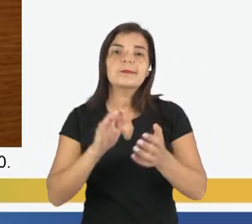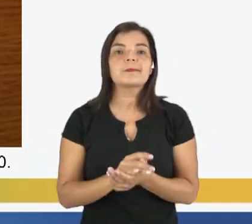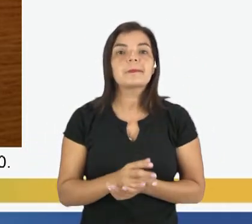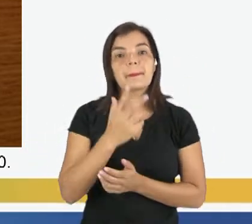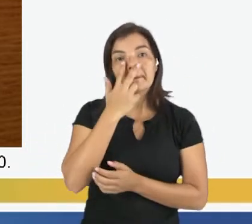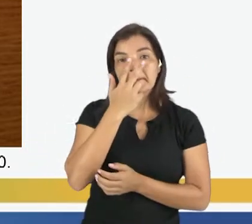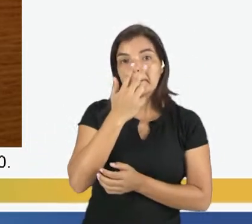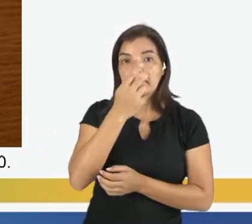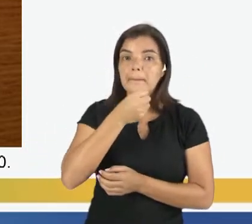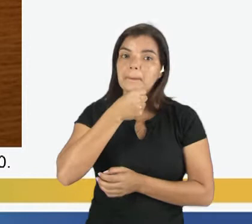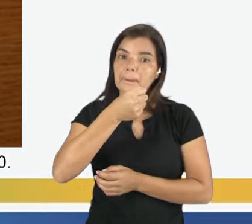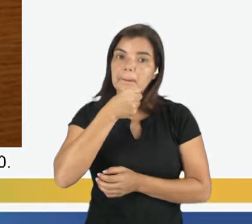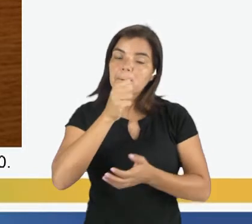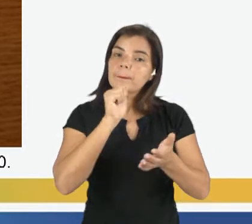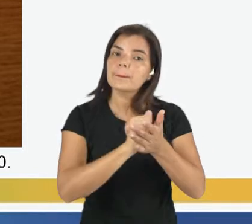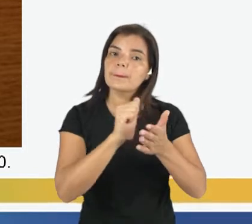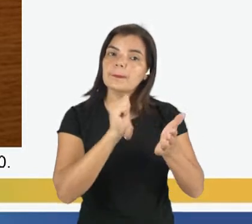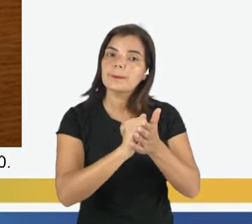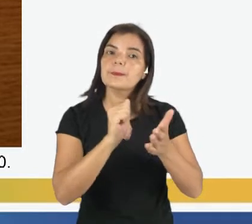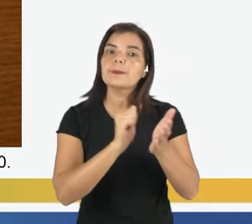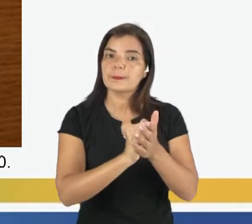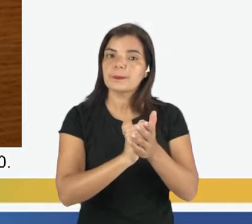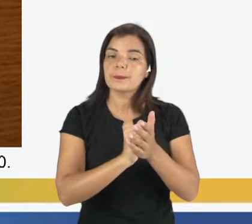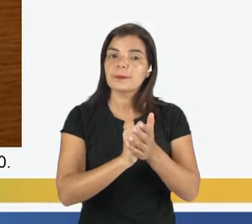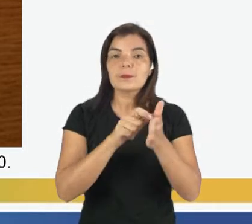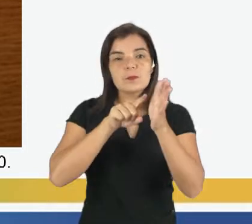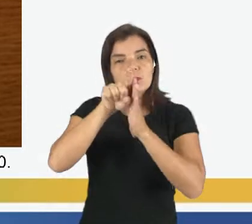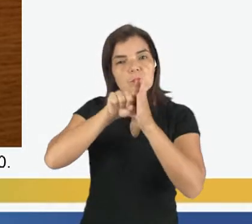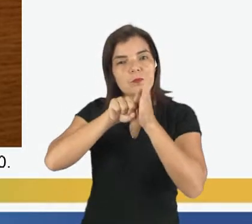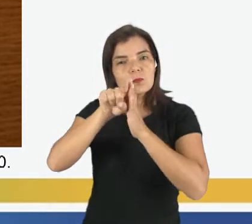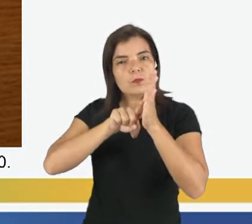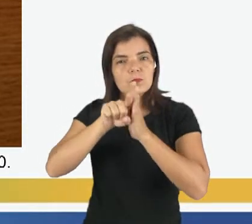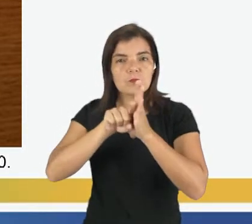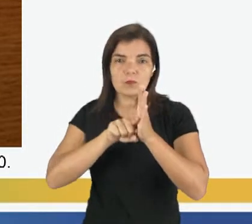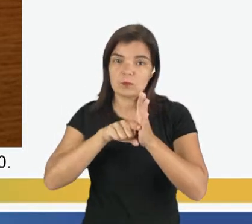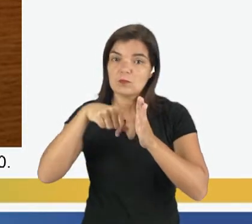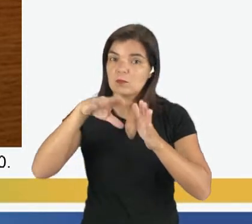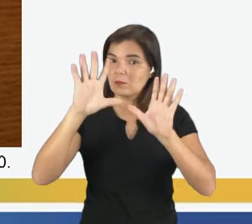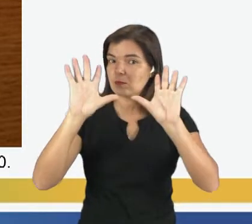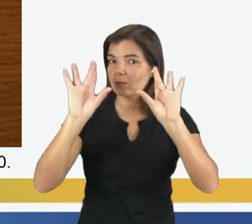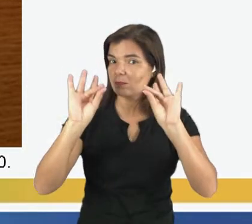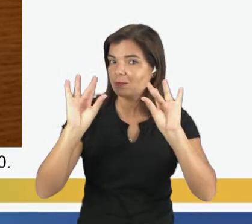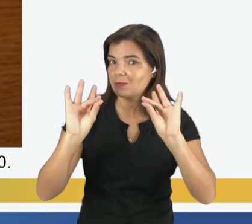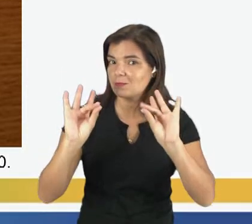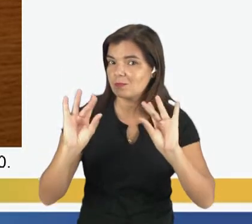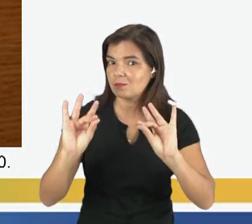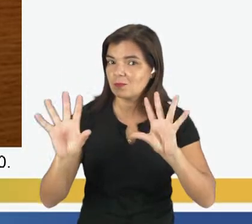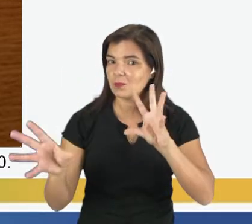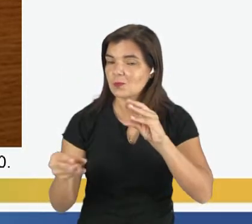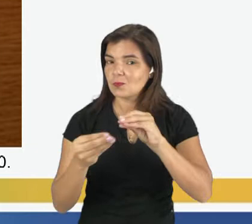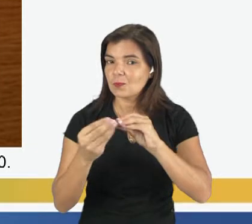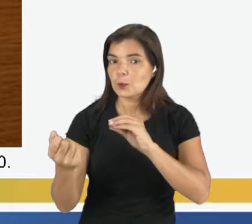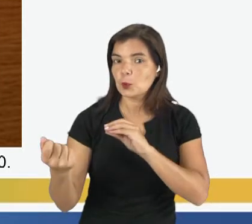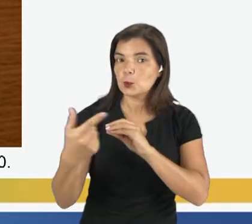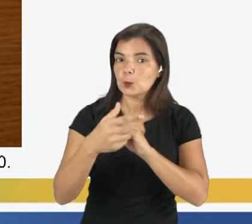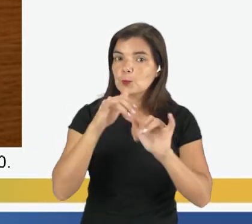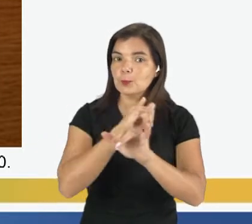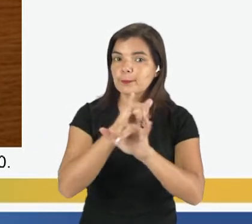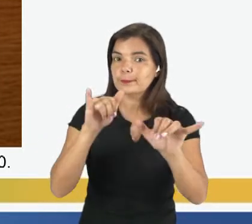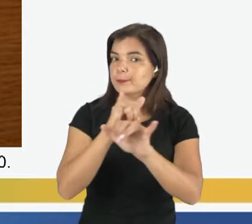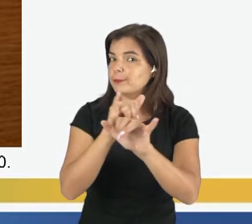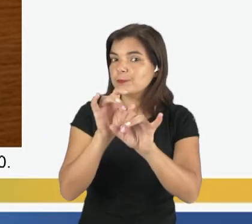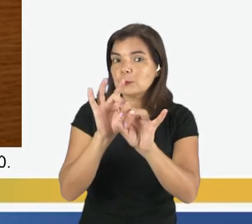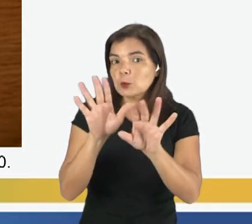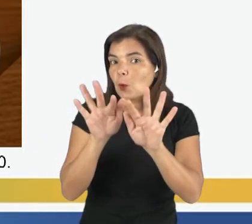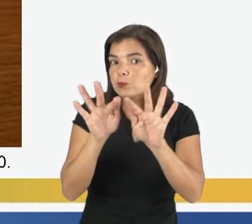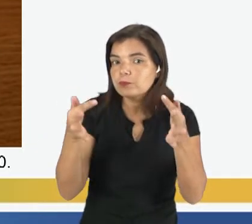para essa reportagem ser escrita, ela vai precisar de uma pesquisa muito mais completa do que a notícia que simplesmente